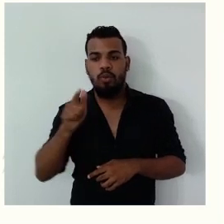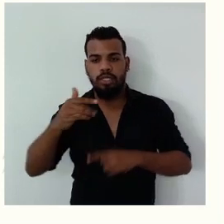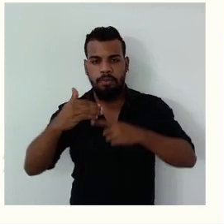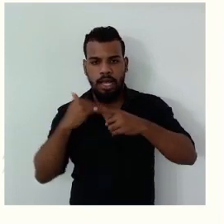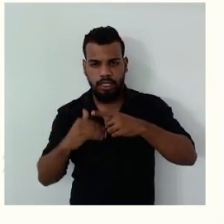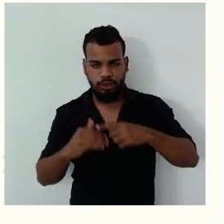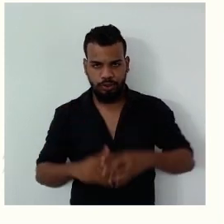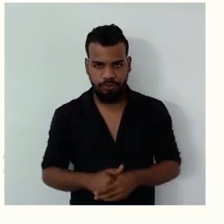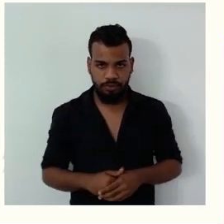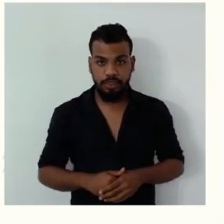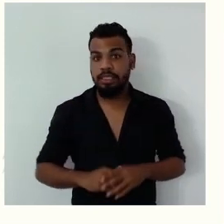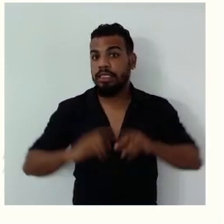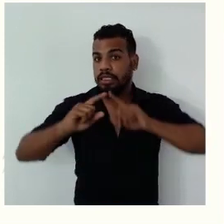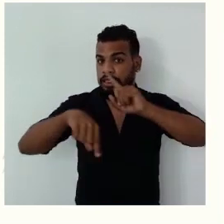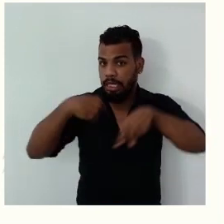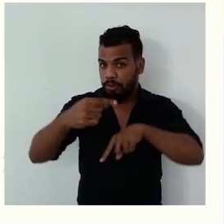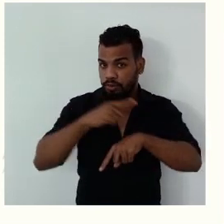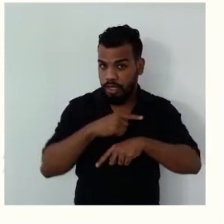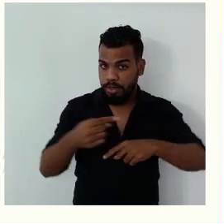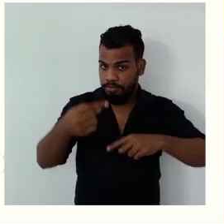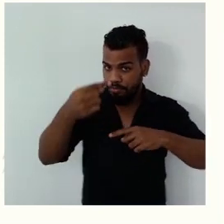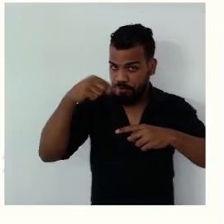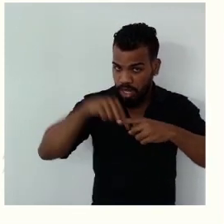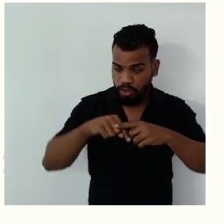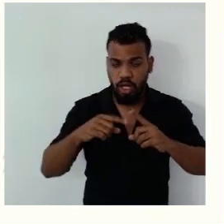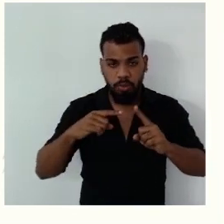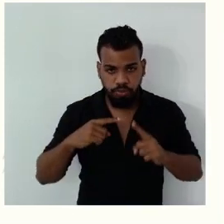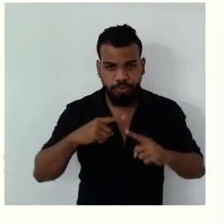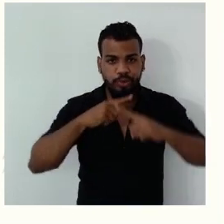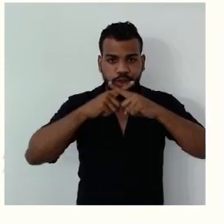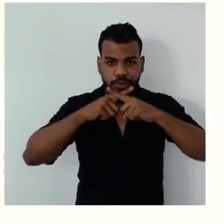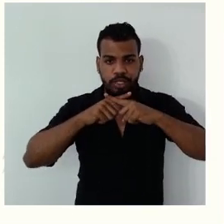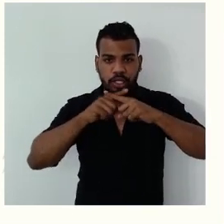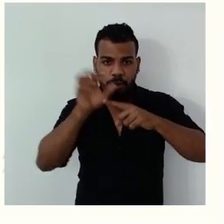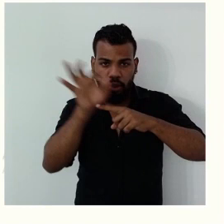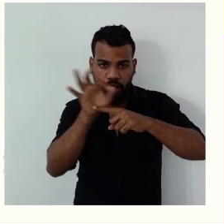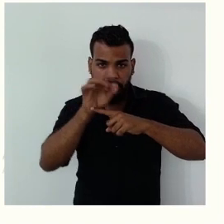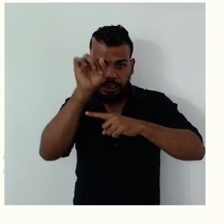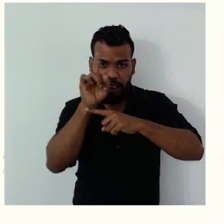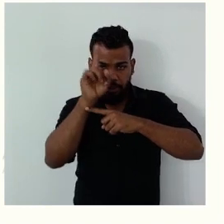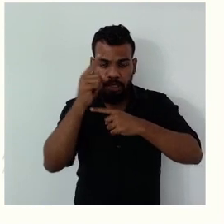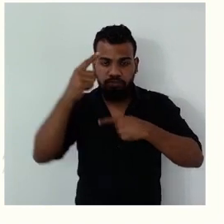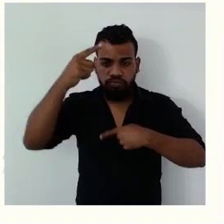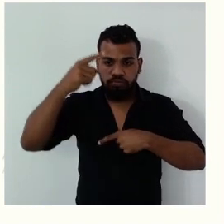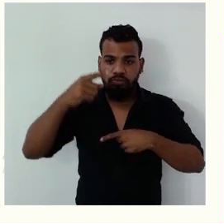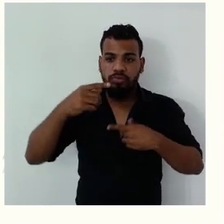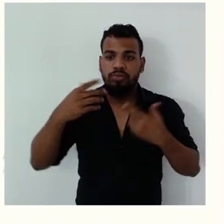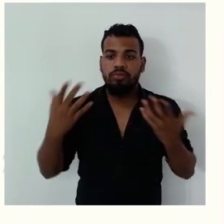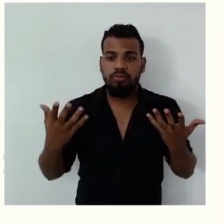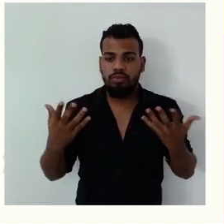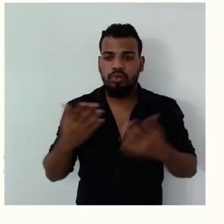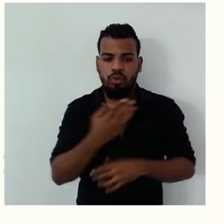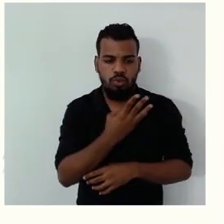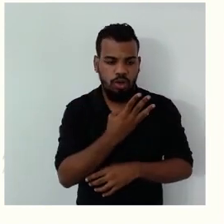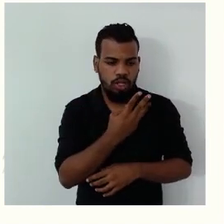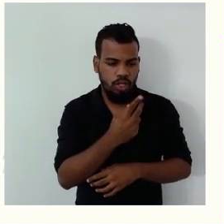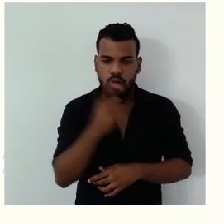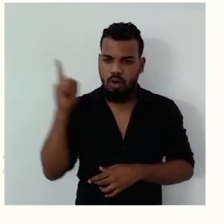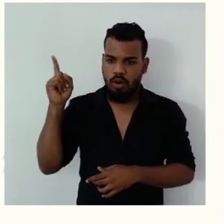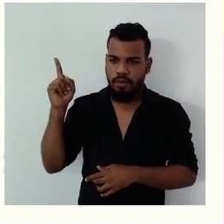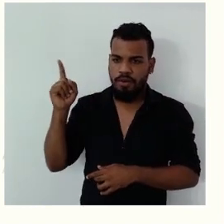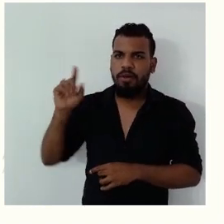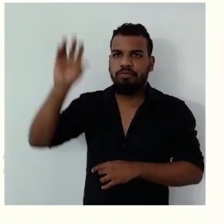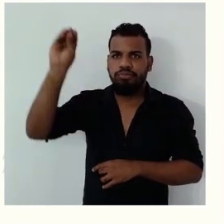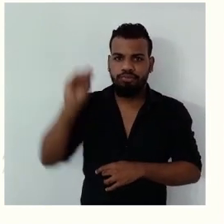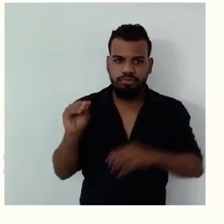baixo. Depois você vai pegar o valor de baixo multiplicado pela porcentagem de cima. Então, você vai fazer